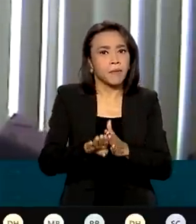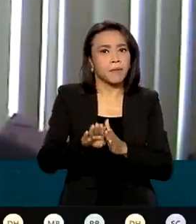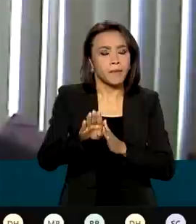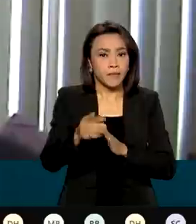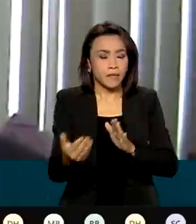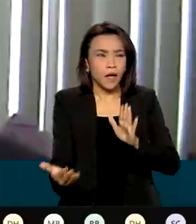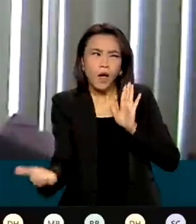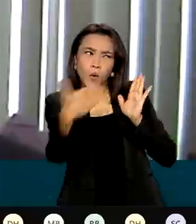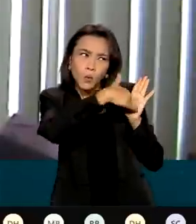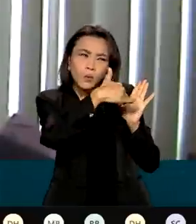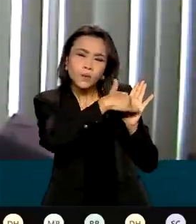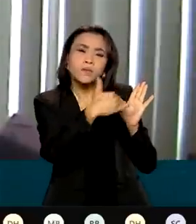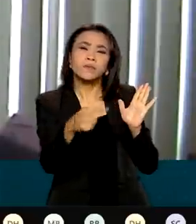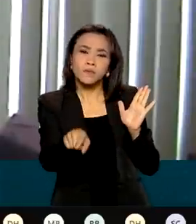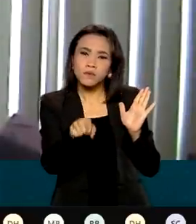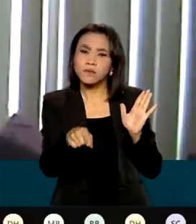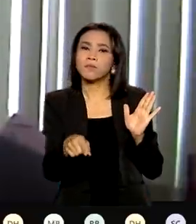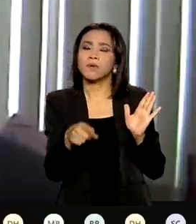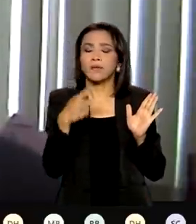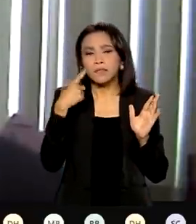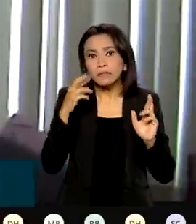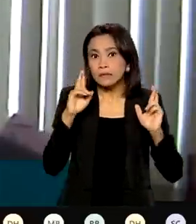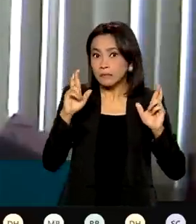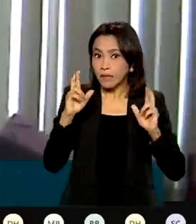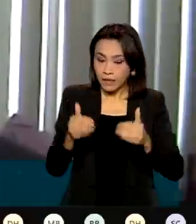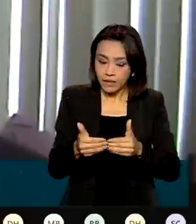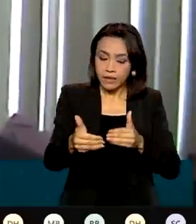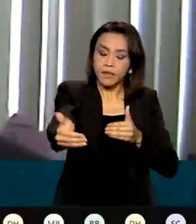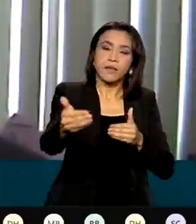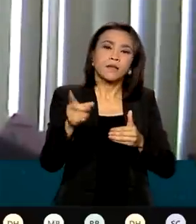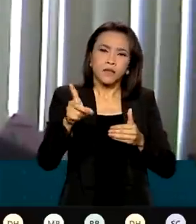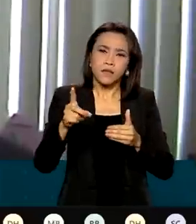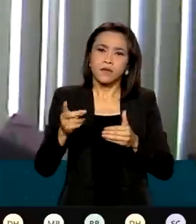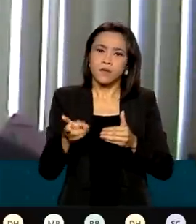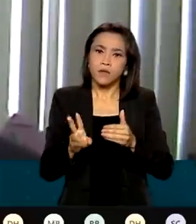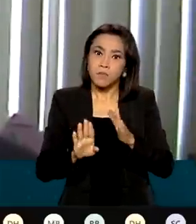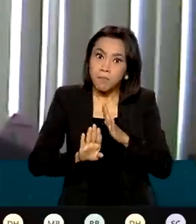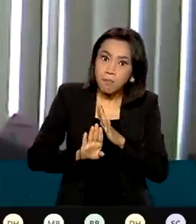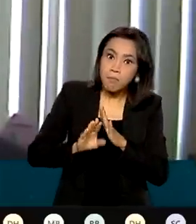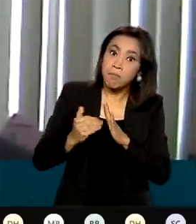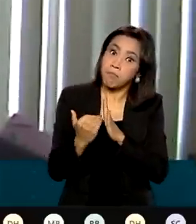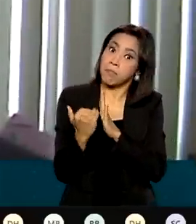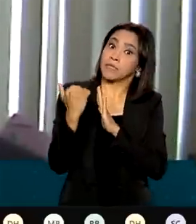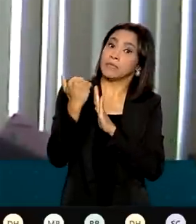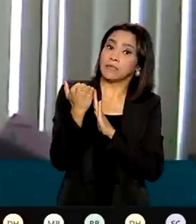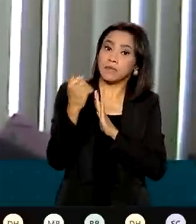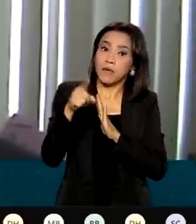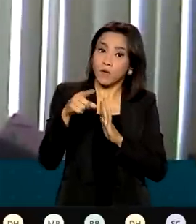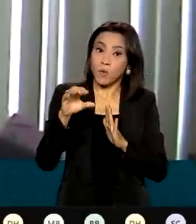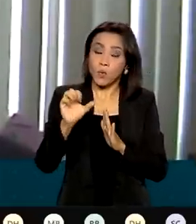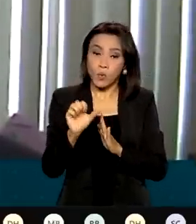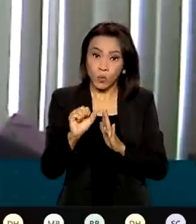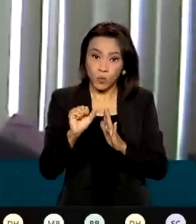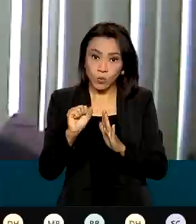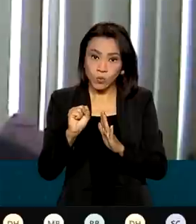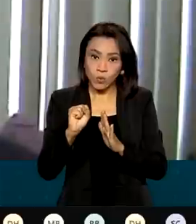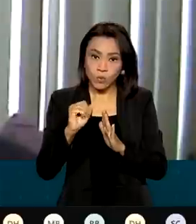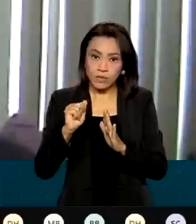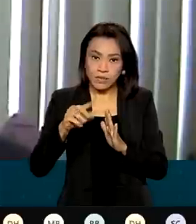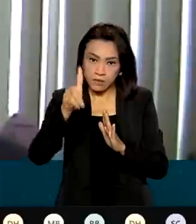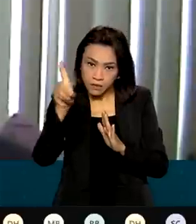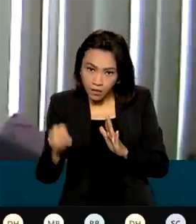da última previsão, é esperado que ela seja revisada para cima, né? Então, muito provavelmente, o saldo, o